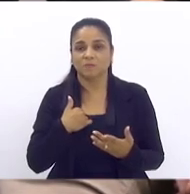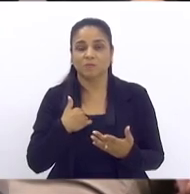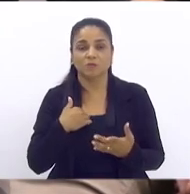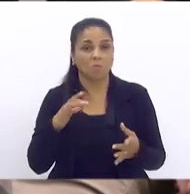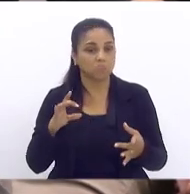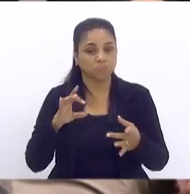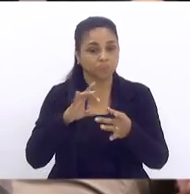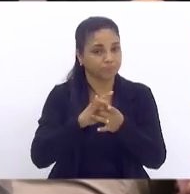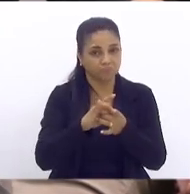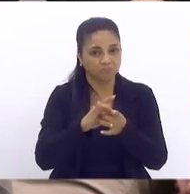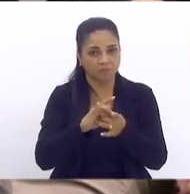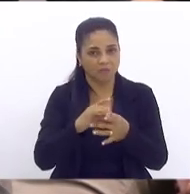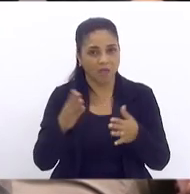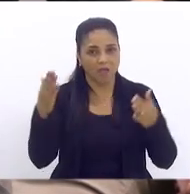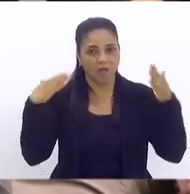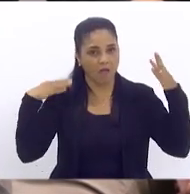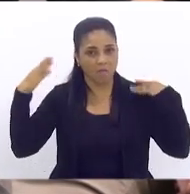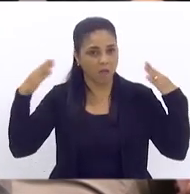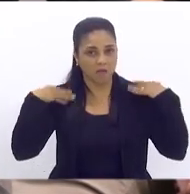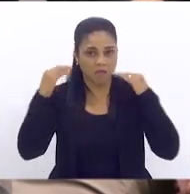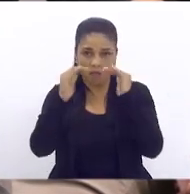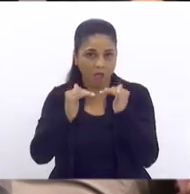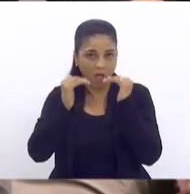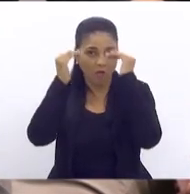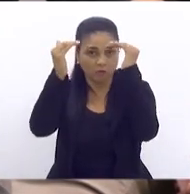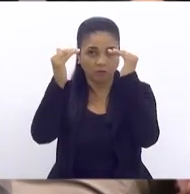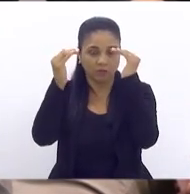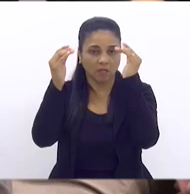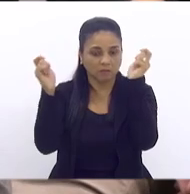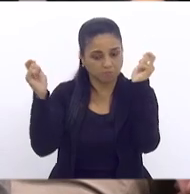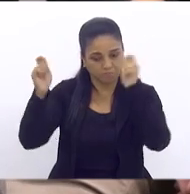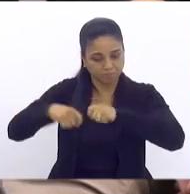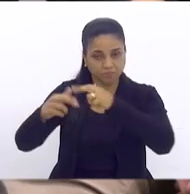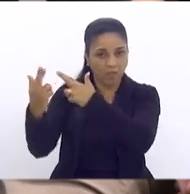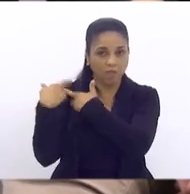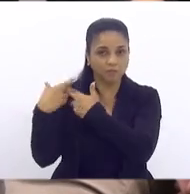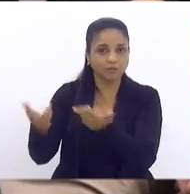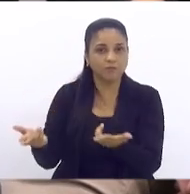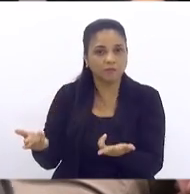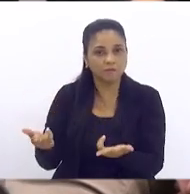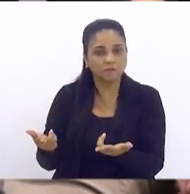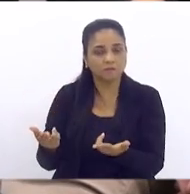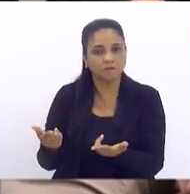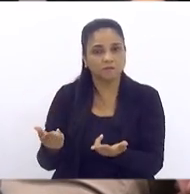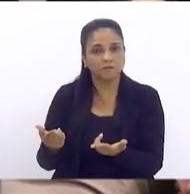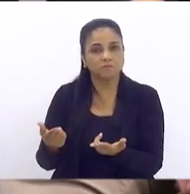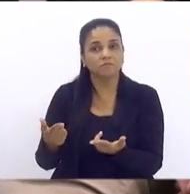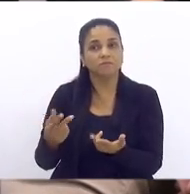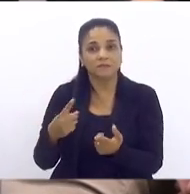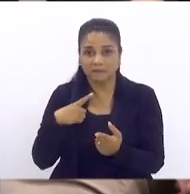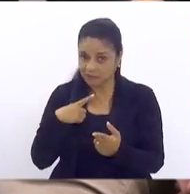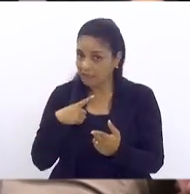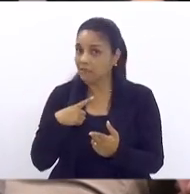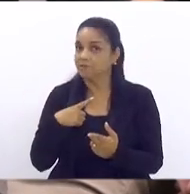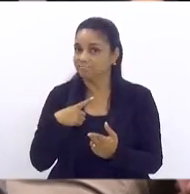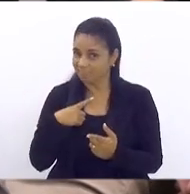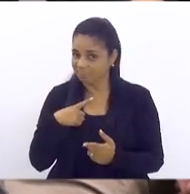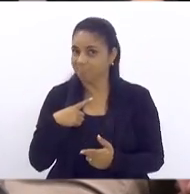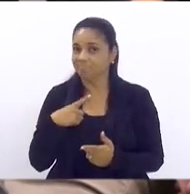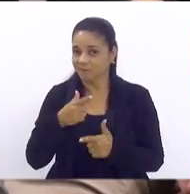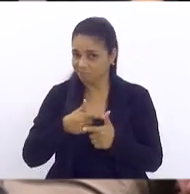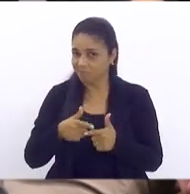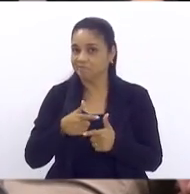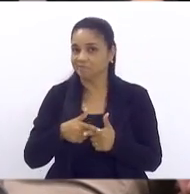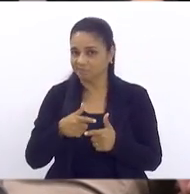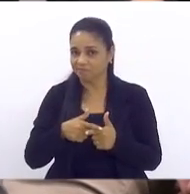que a Marinha é essa autoridade governamental competente. Tá? Então, nós temos, inclusive, esse detalhe. Tá?